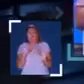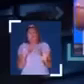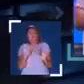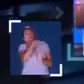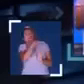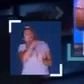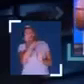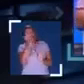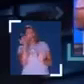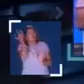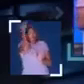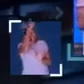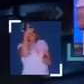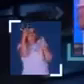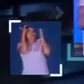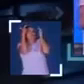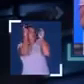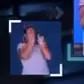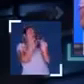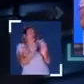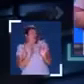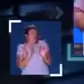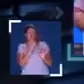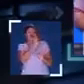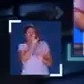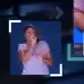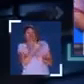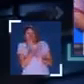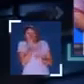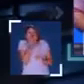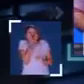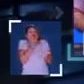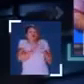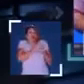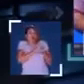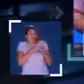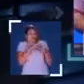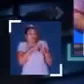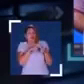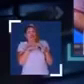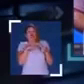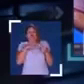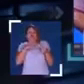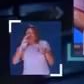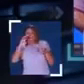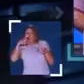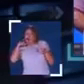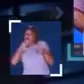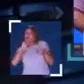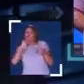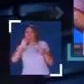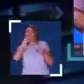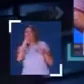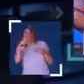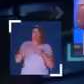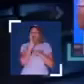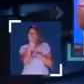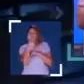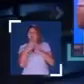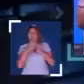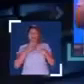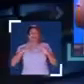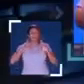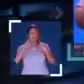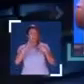Você não é nenhum santo. Nós sabemos que não é apenas a questão da merenda. É o escândalo do trem-salão, é o escândalo do rodoanel, é o escândalo do metrô.